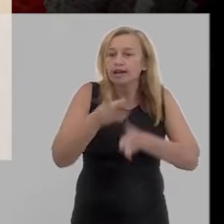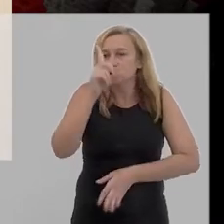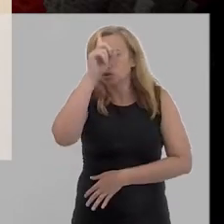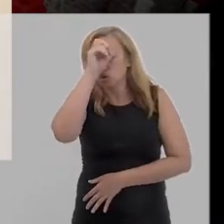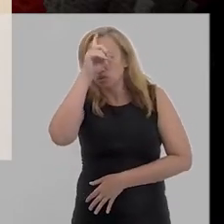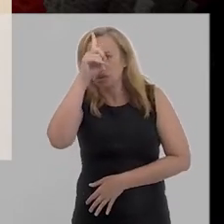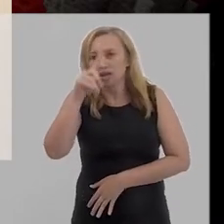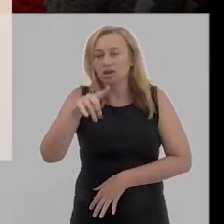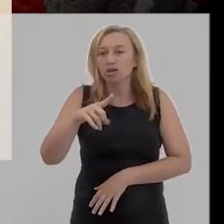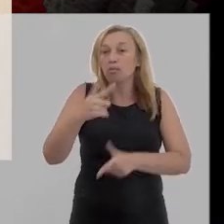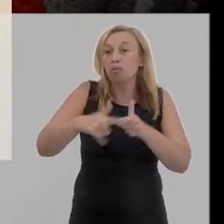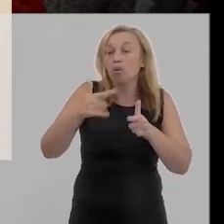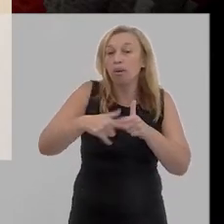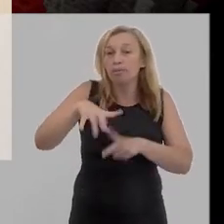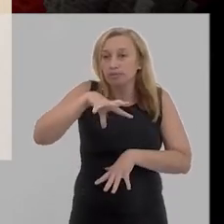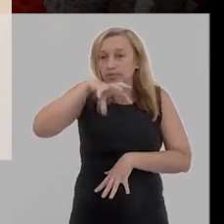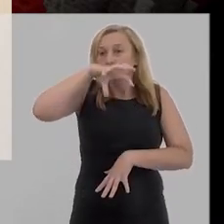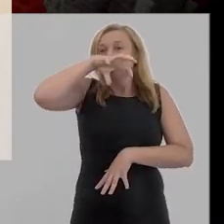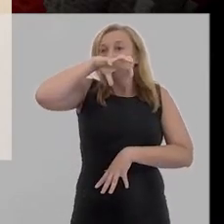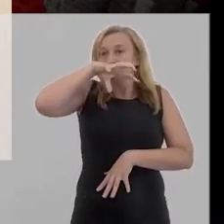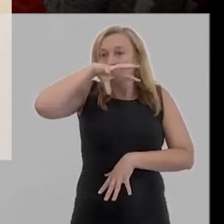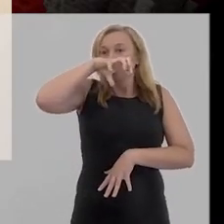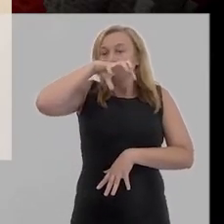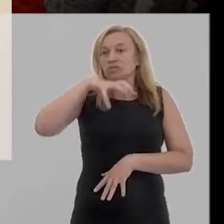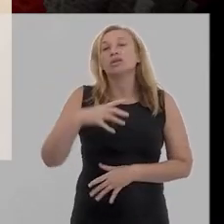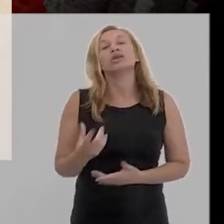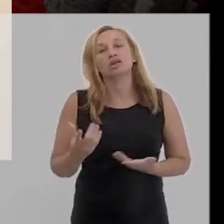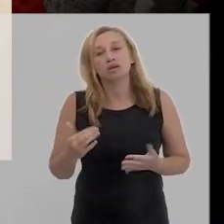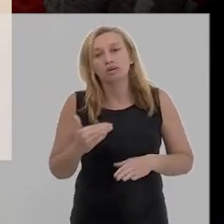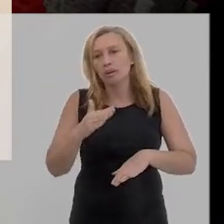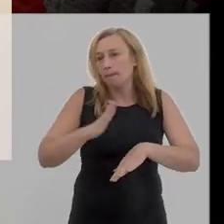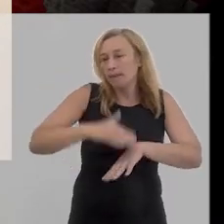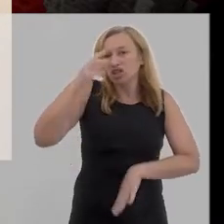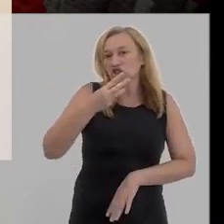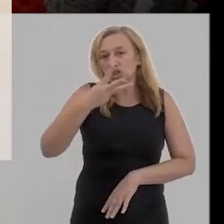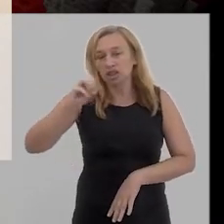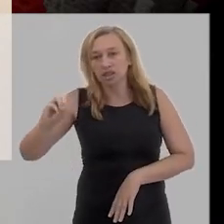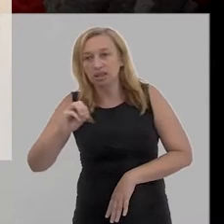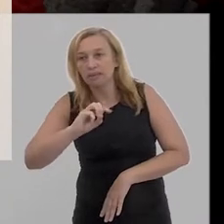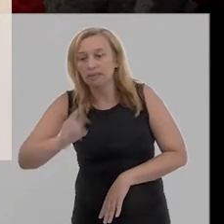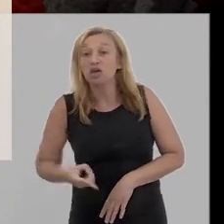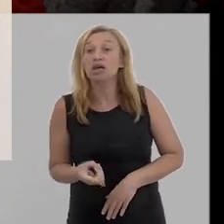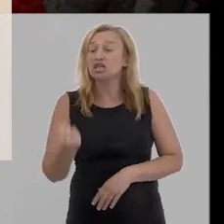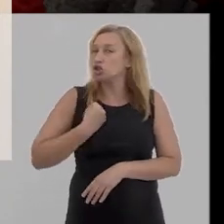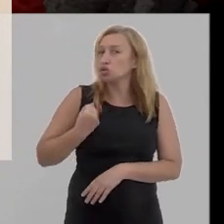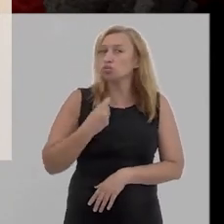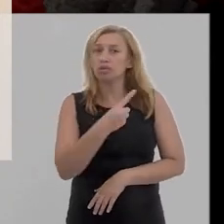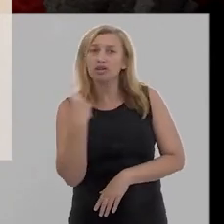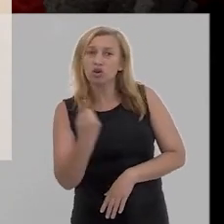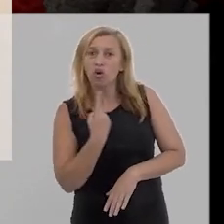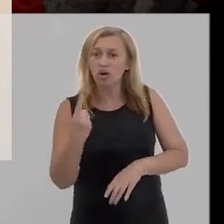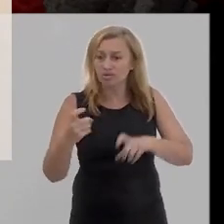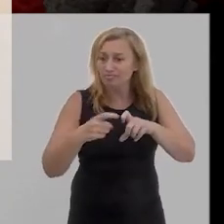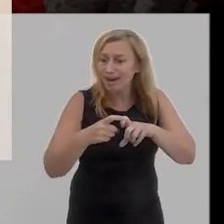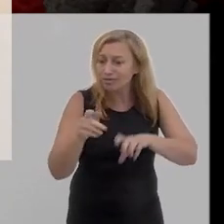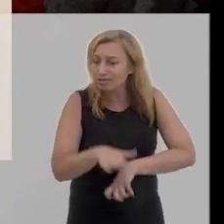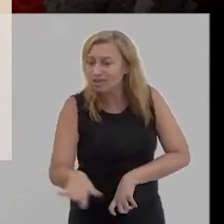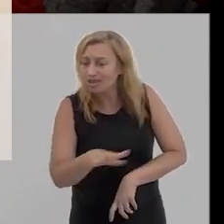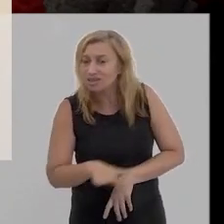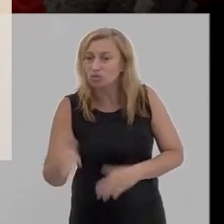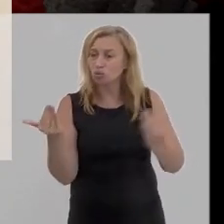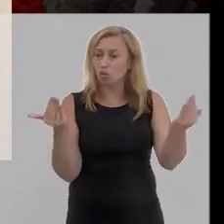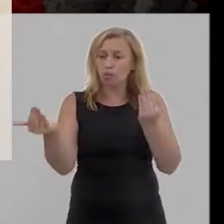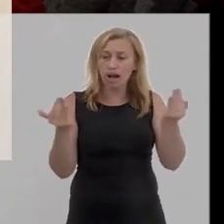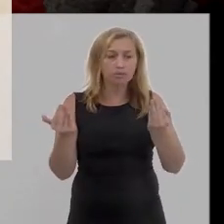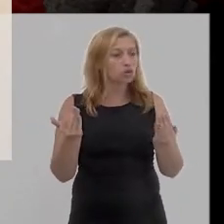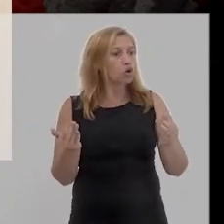por síndrome respiratória aguda grave também superior a 30 mil. Então, esses números, para nós pediatras, quando nós